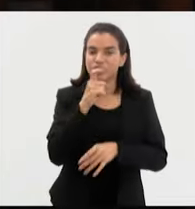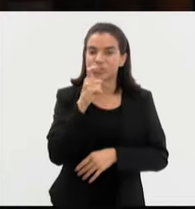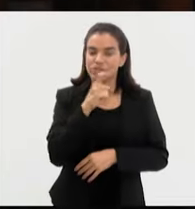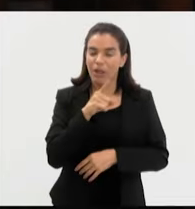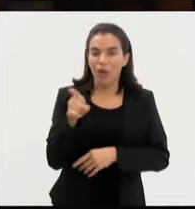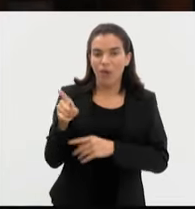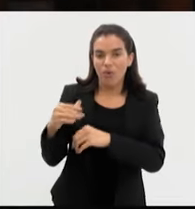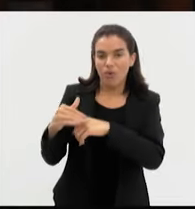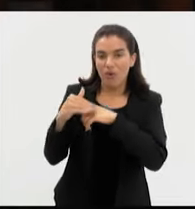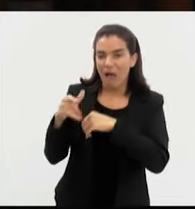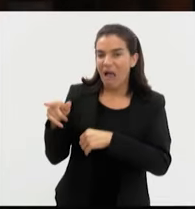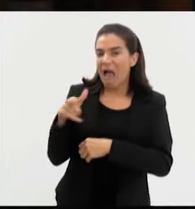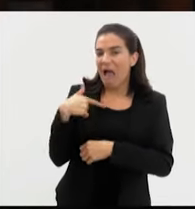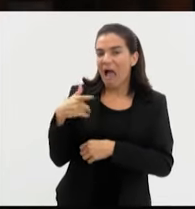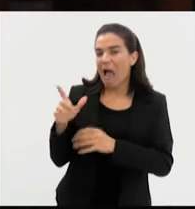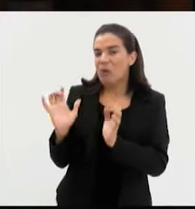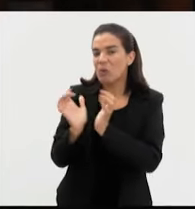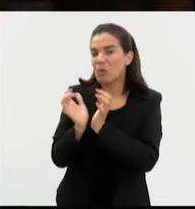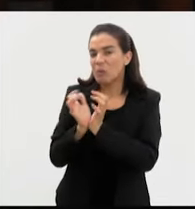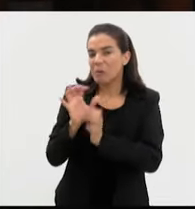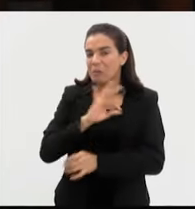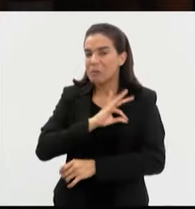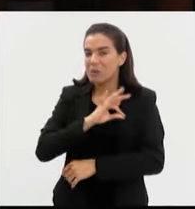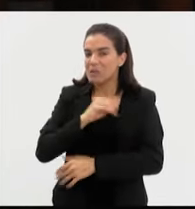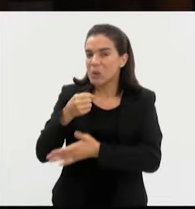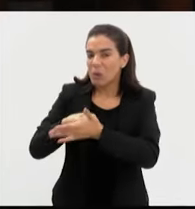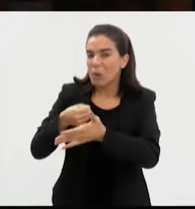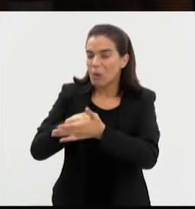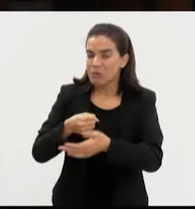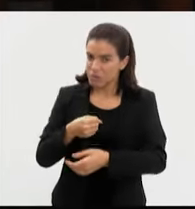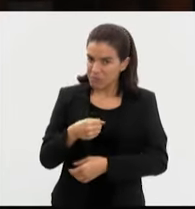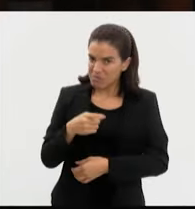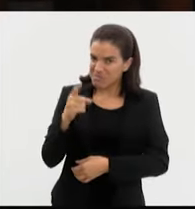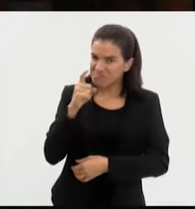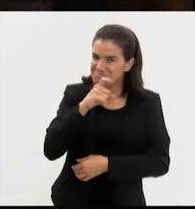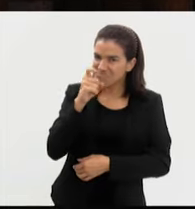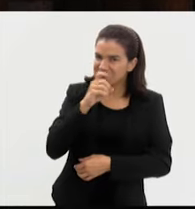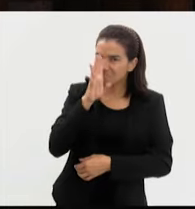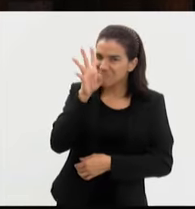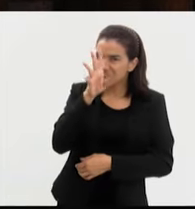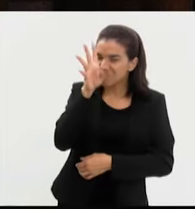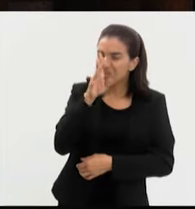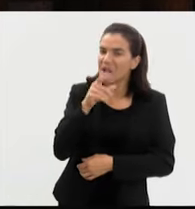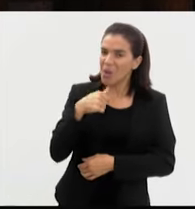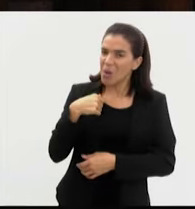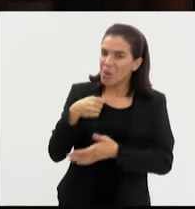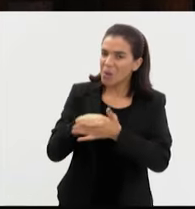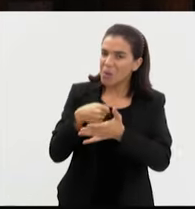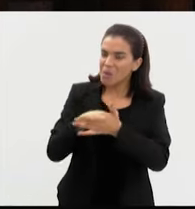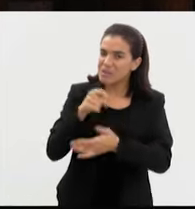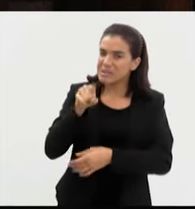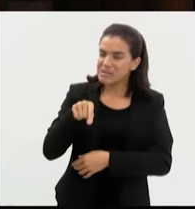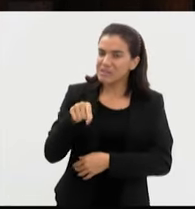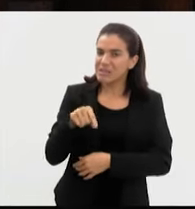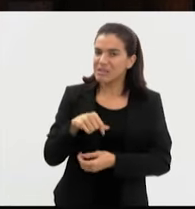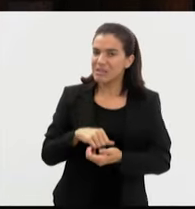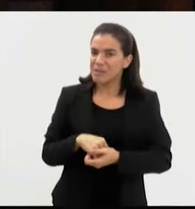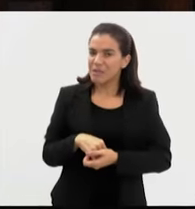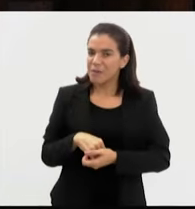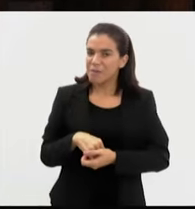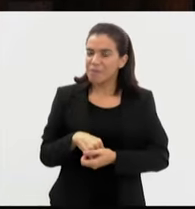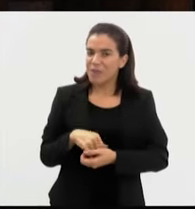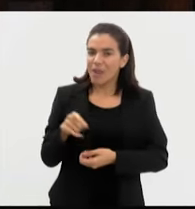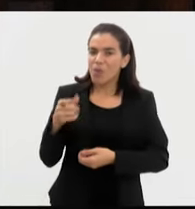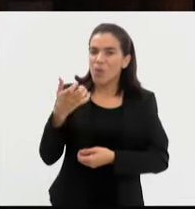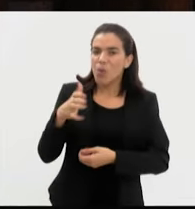fala não que quem bancada da polícia lá luta hisa V aqui cont